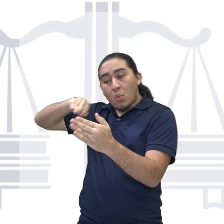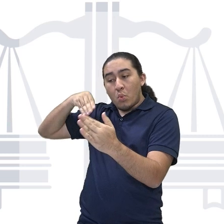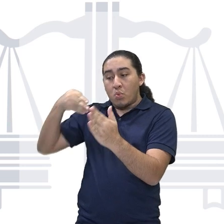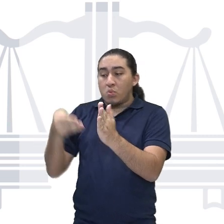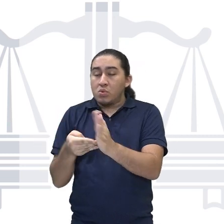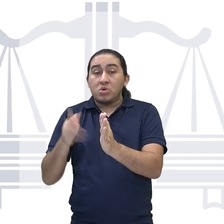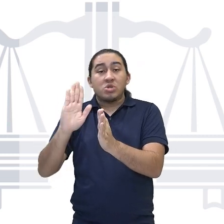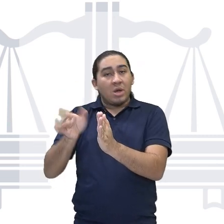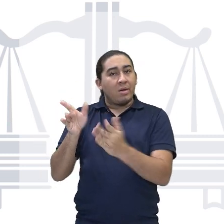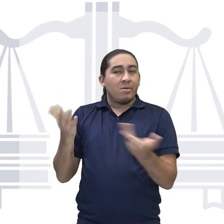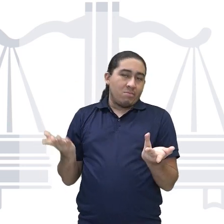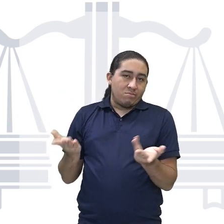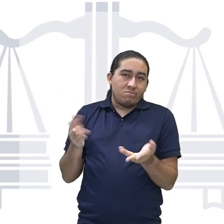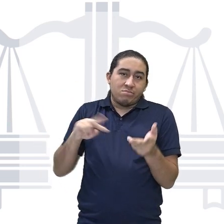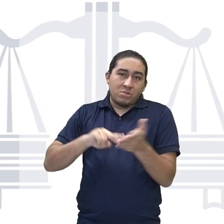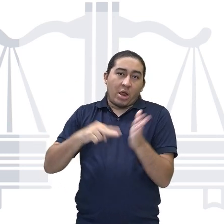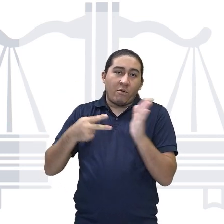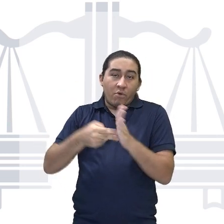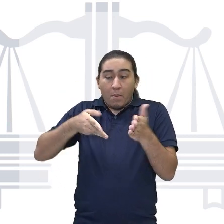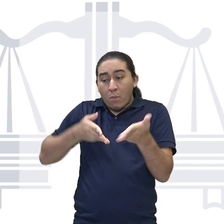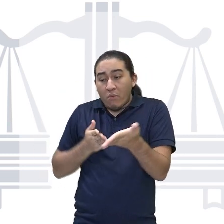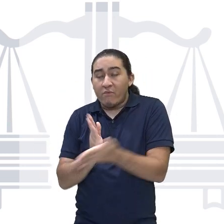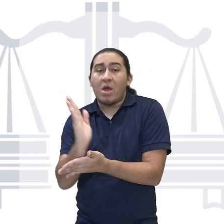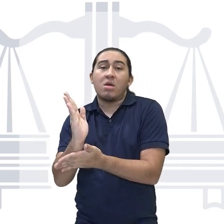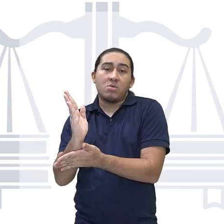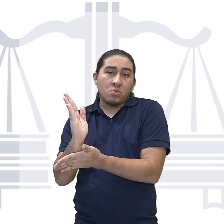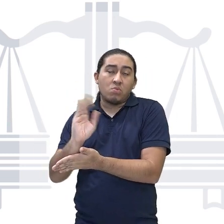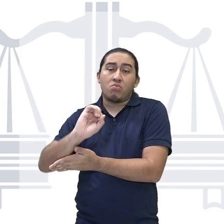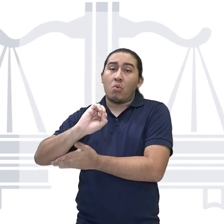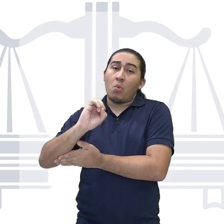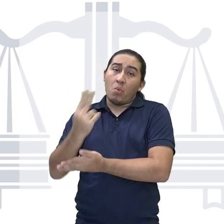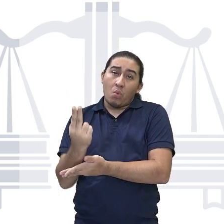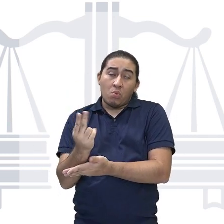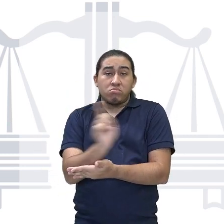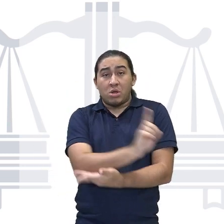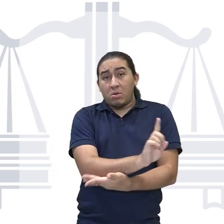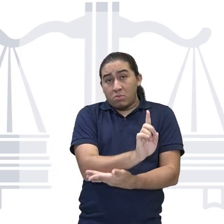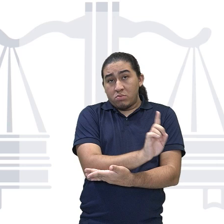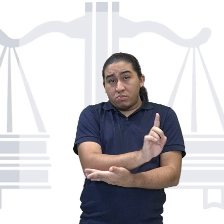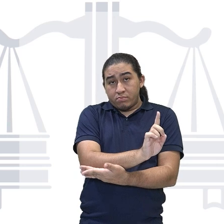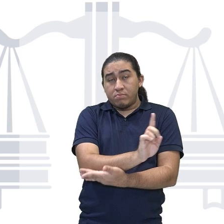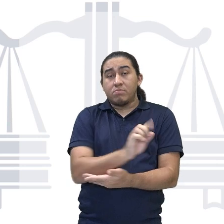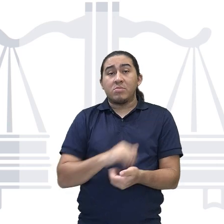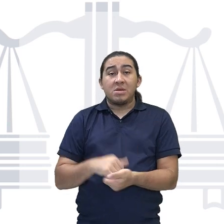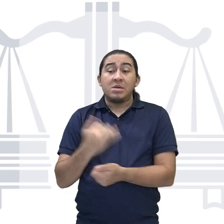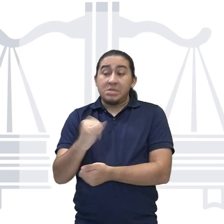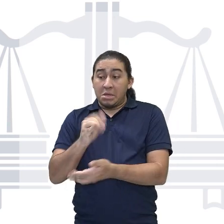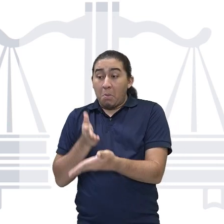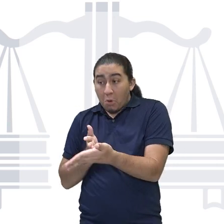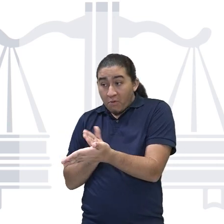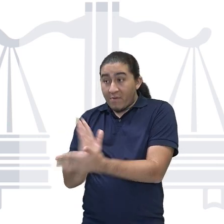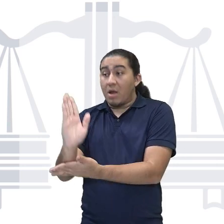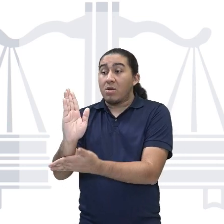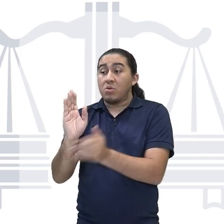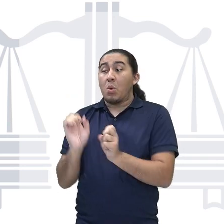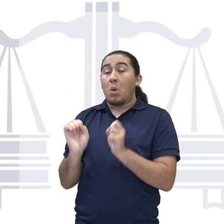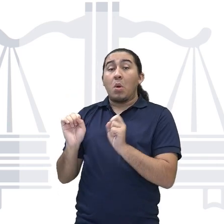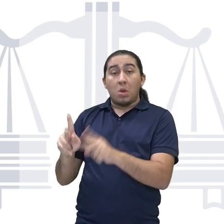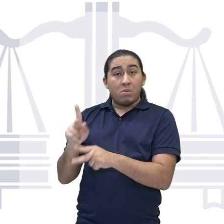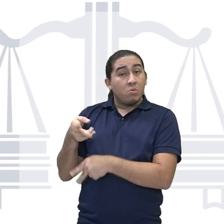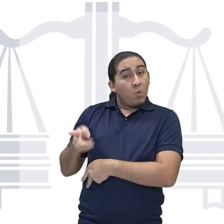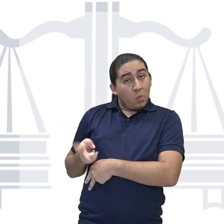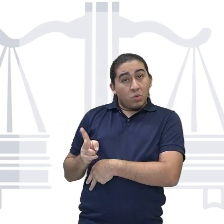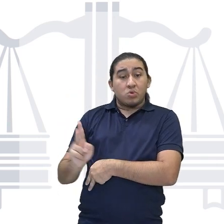final, e aí ele pode ser dito se vai ser aprovado ou não, né? Então, se aprovado, ele segue para a